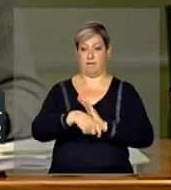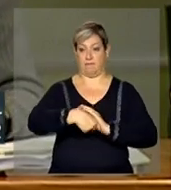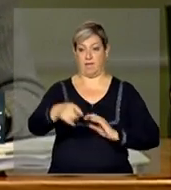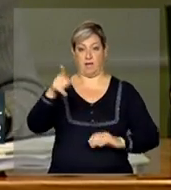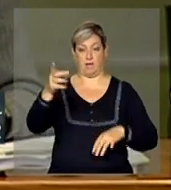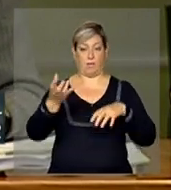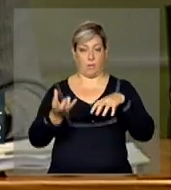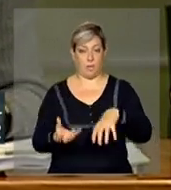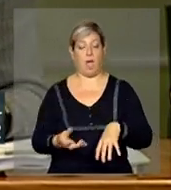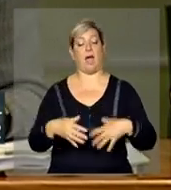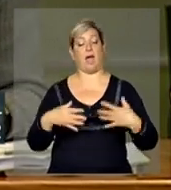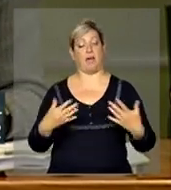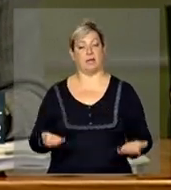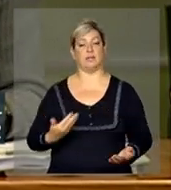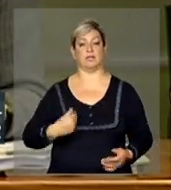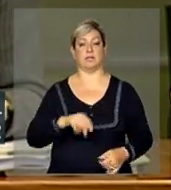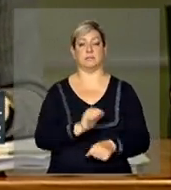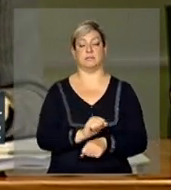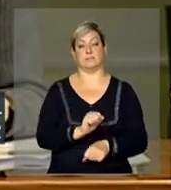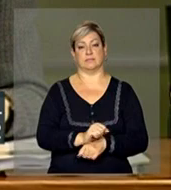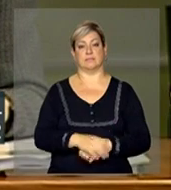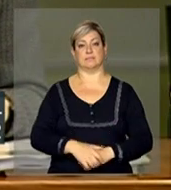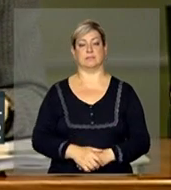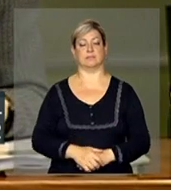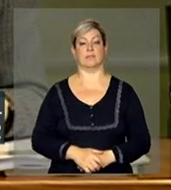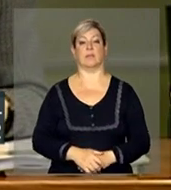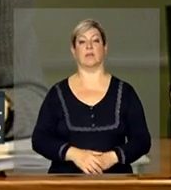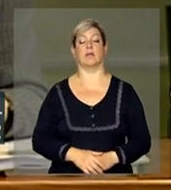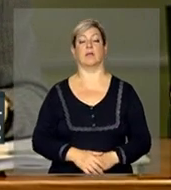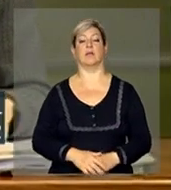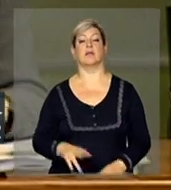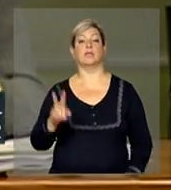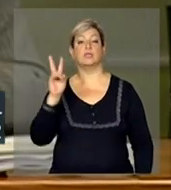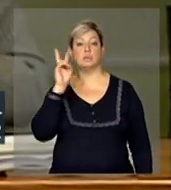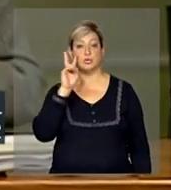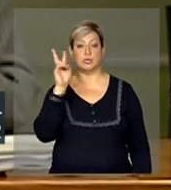Congresso, que nós estamos aguardando. Em relação